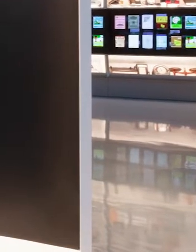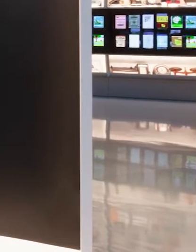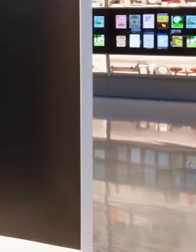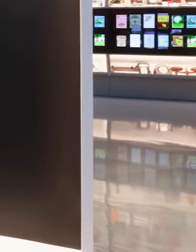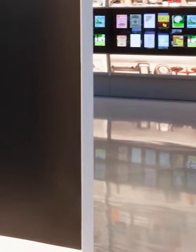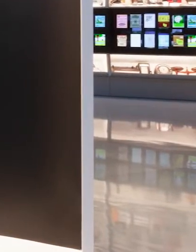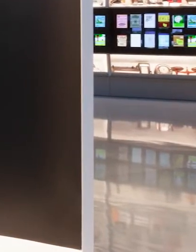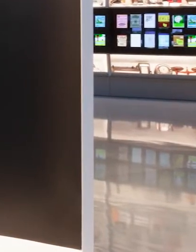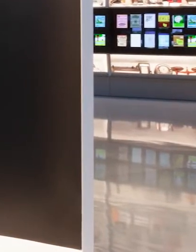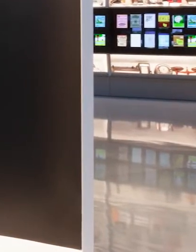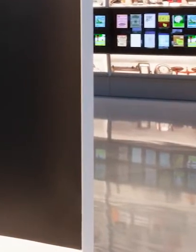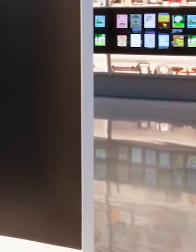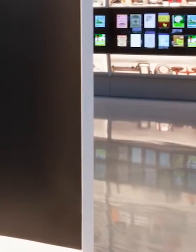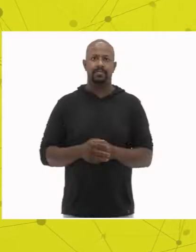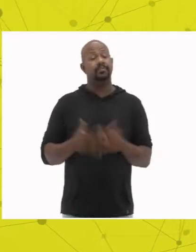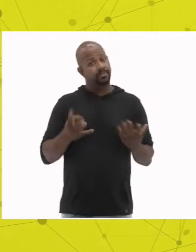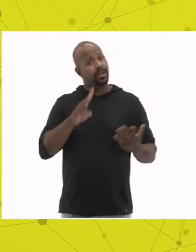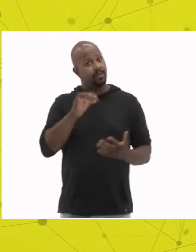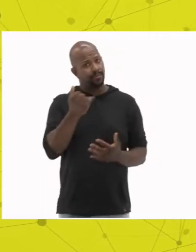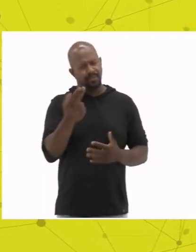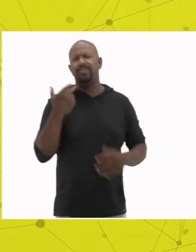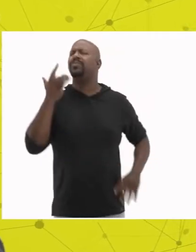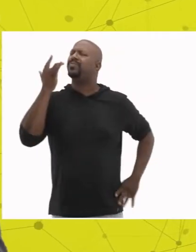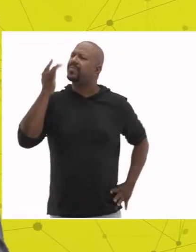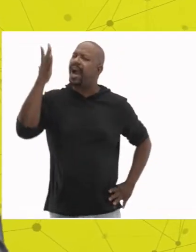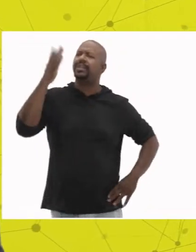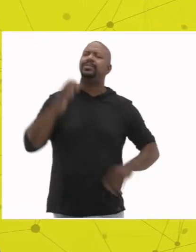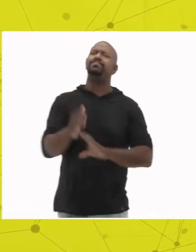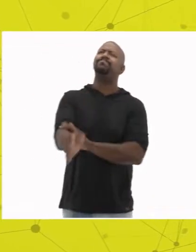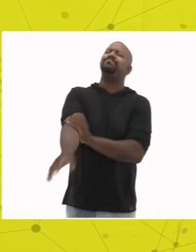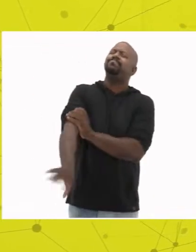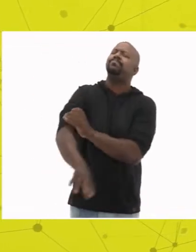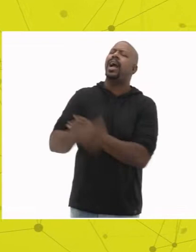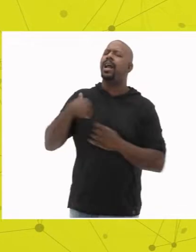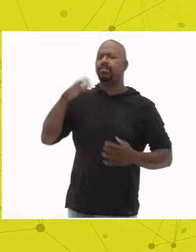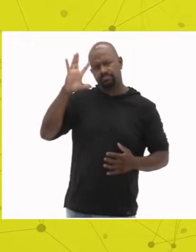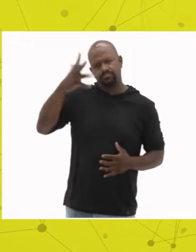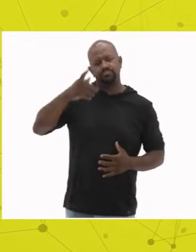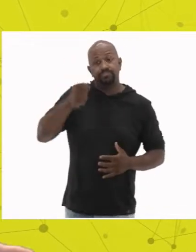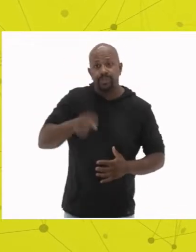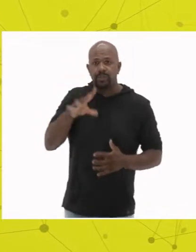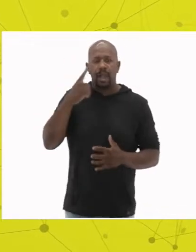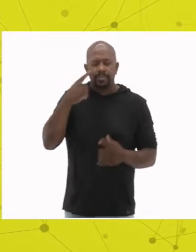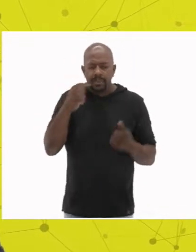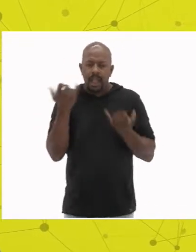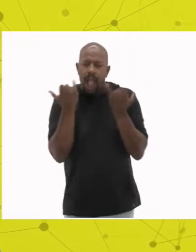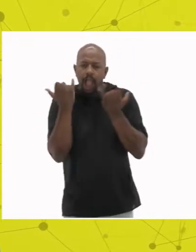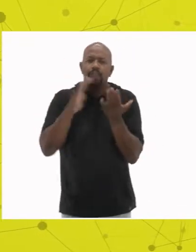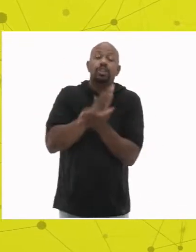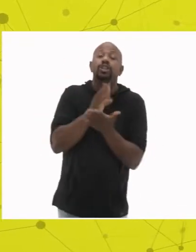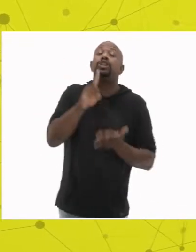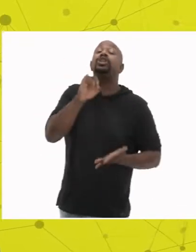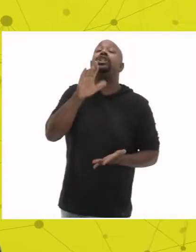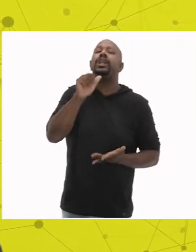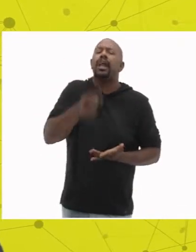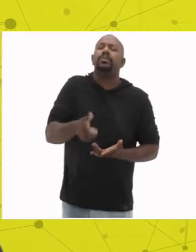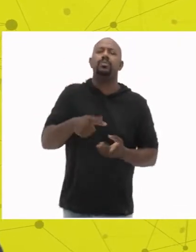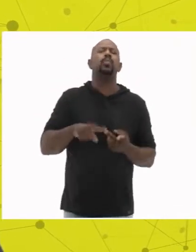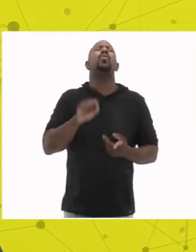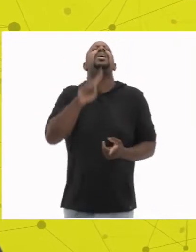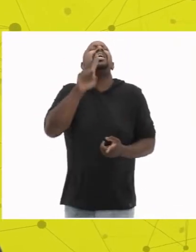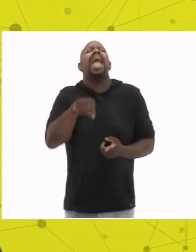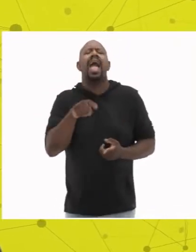fundo, 2 televisores e um painel com o acervo. Viu? É fácil. Para solucionar o enigma, só precisamos de pistas. Então, o que